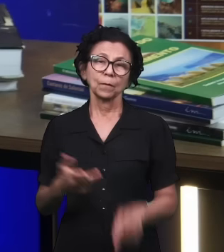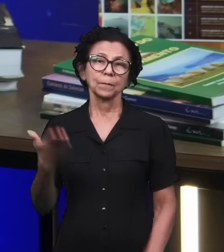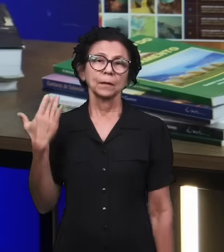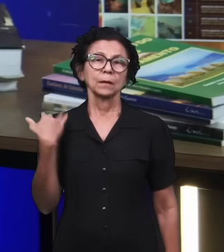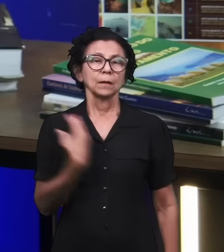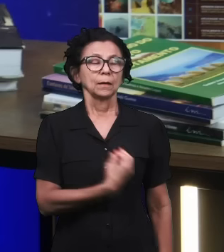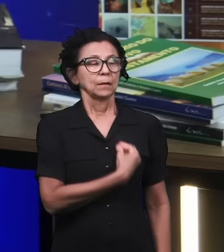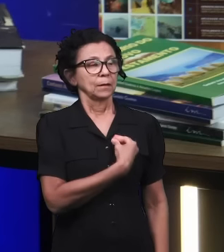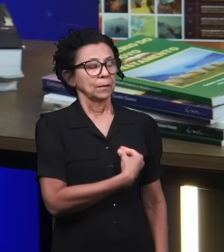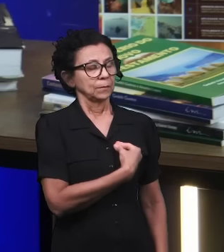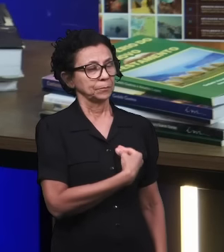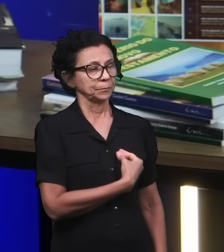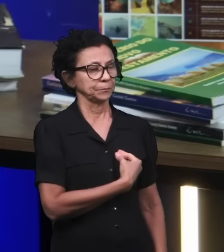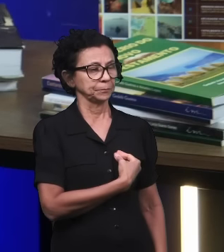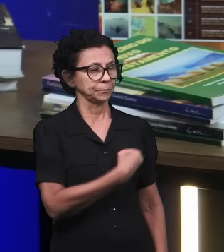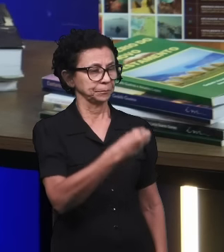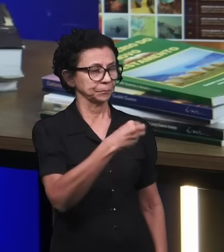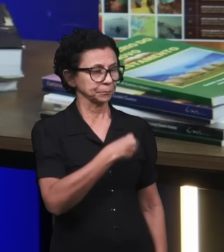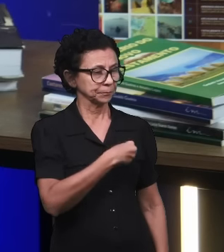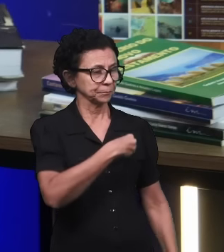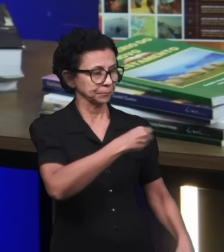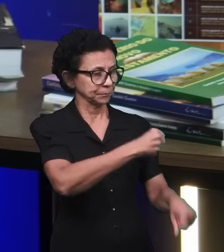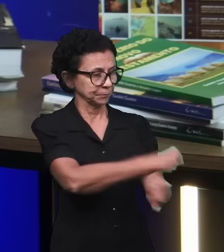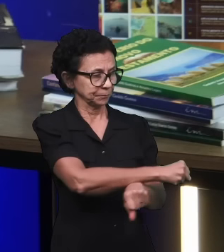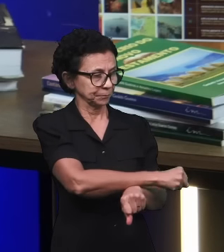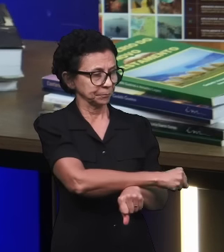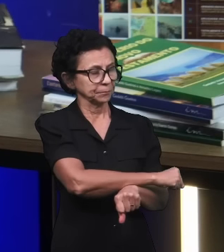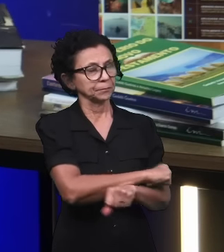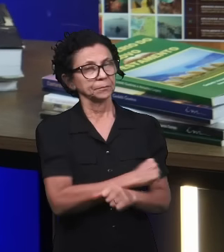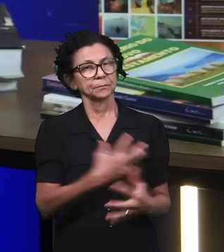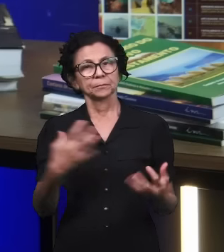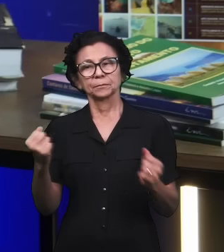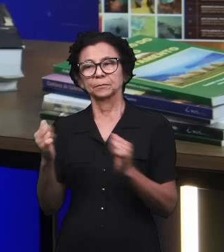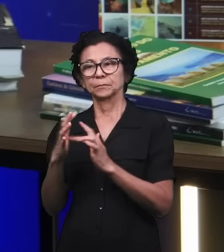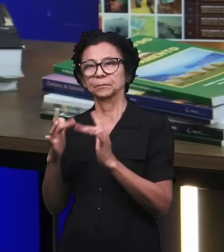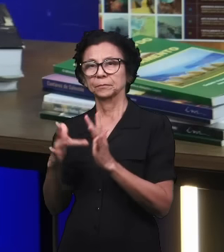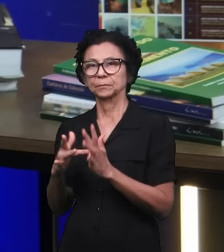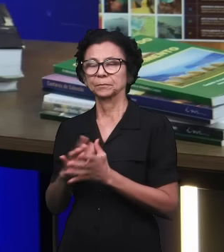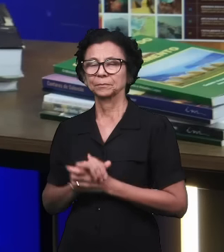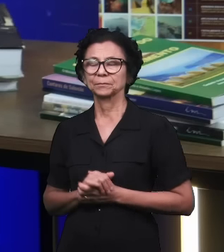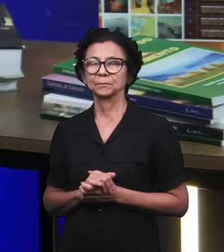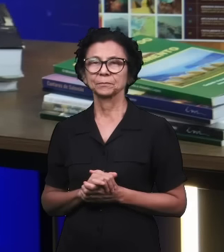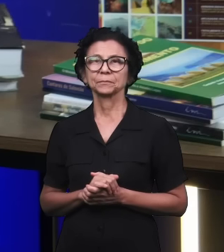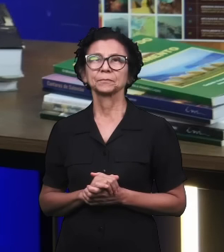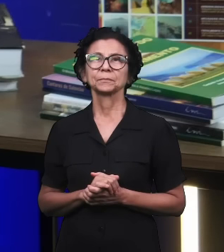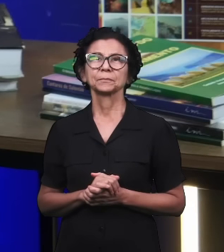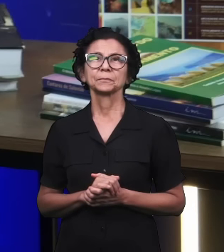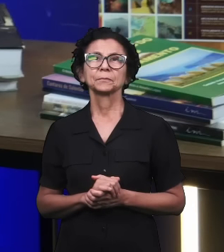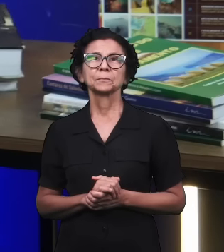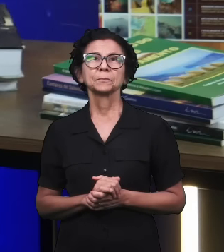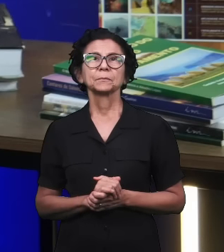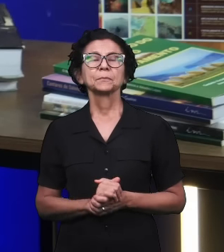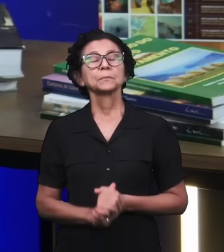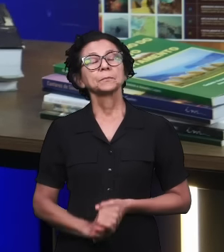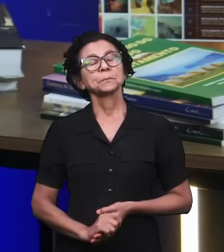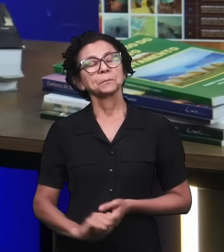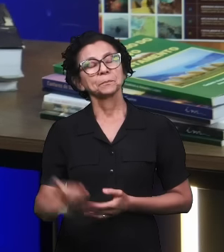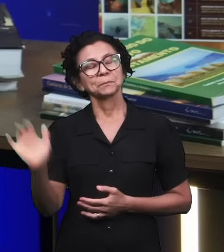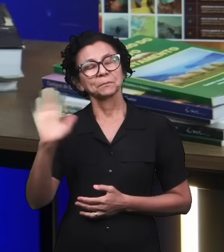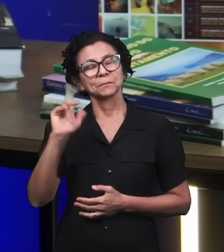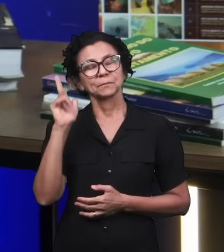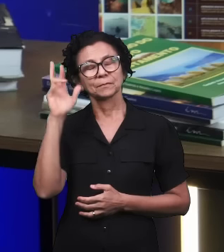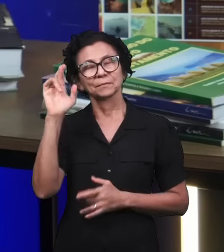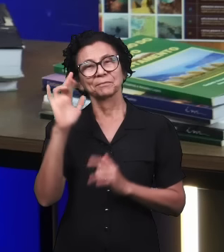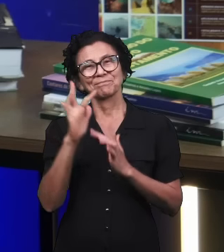preso, mas que agora caminha com o Senhor para a eternidade. Amém. Amém, pastor Roberto? Amém. Nós queremos nos despedir de todos com a paz do Senhor Jesus